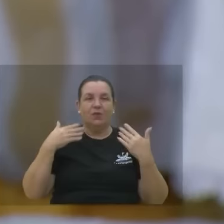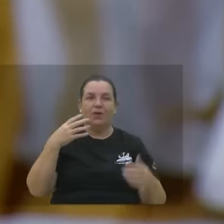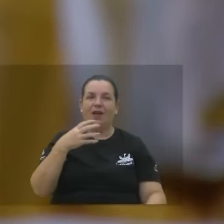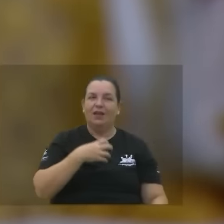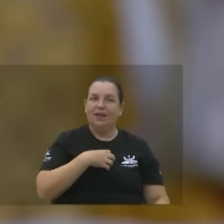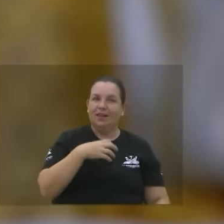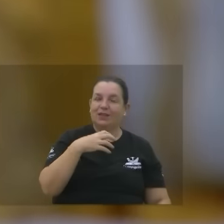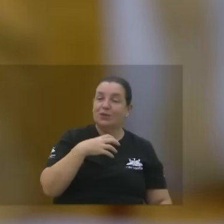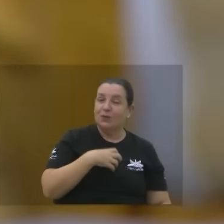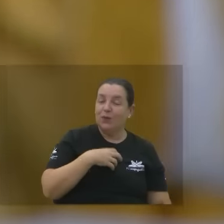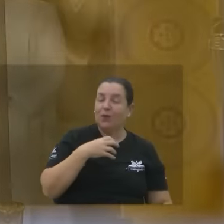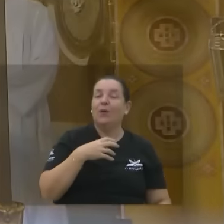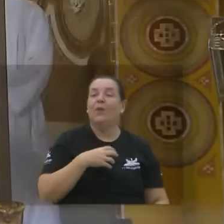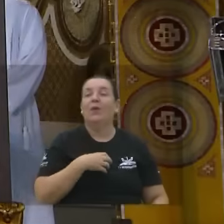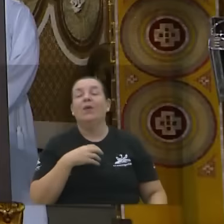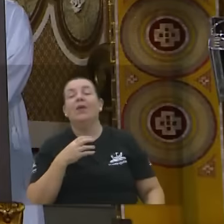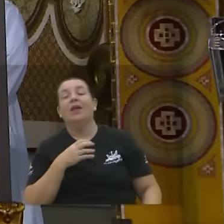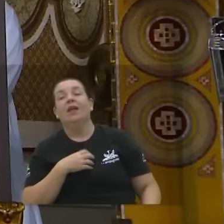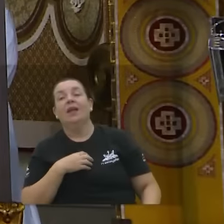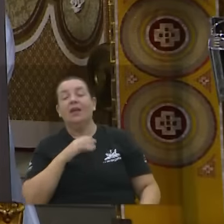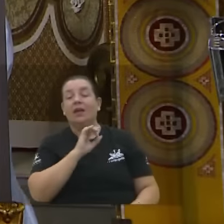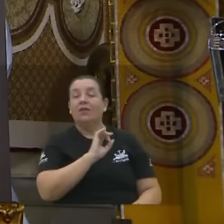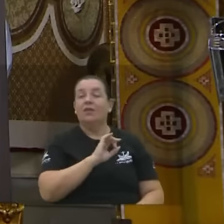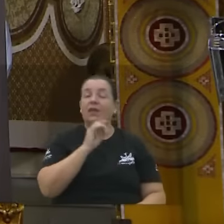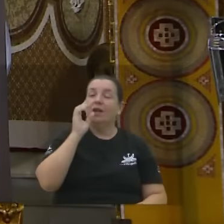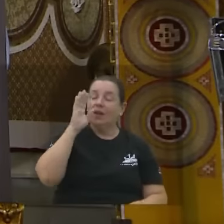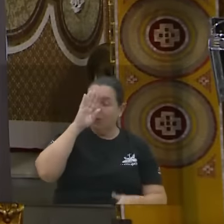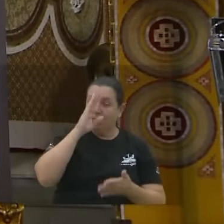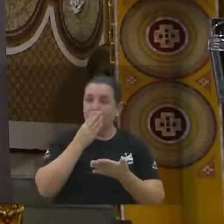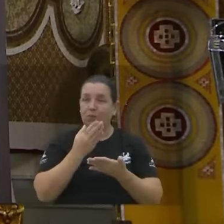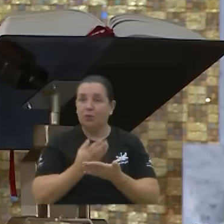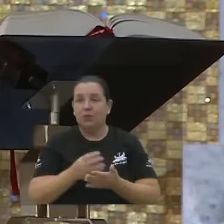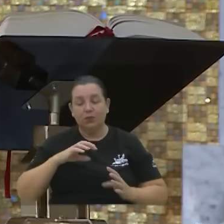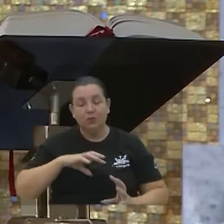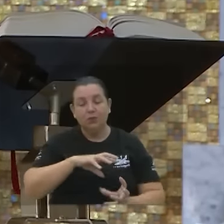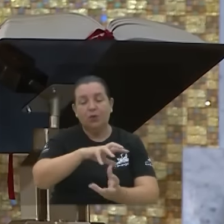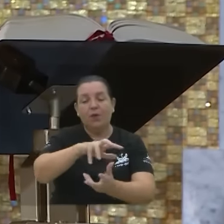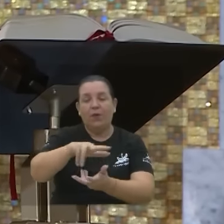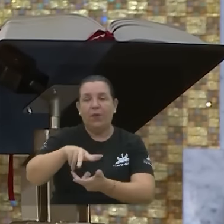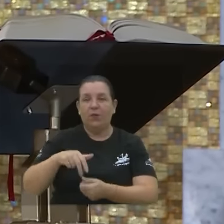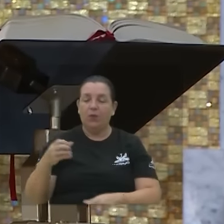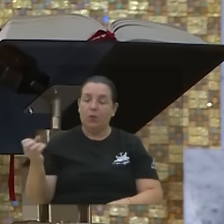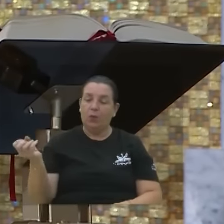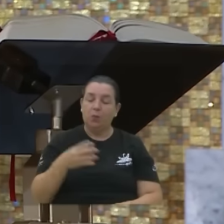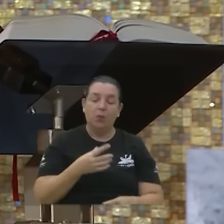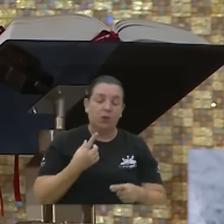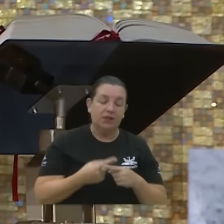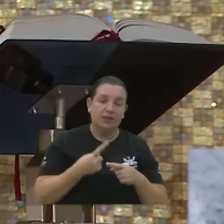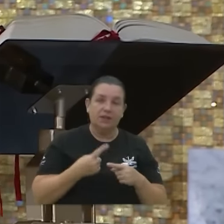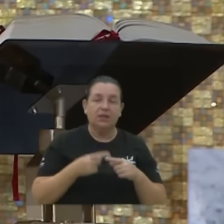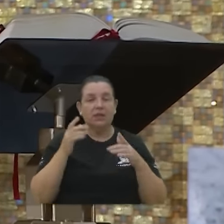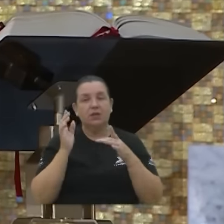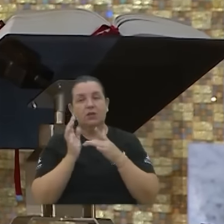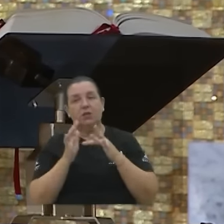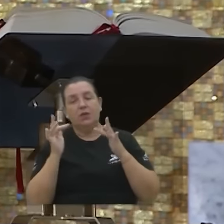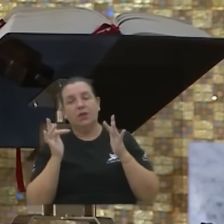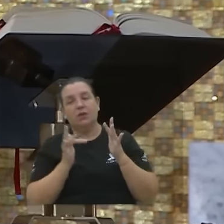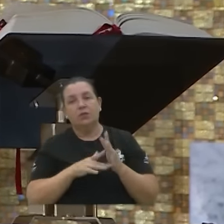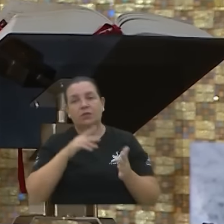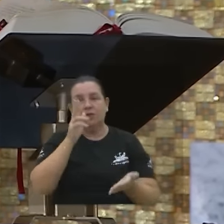isso alegre sou. Eu creio no mundo novo, pois